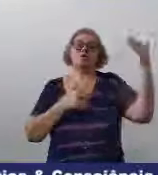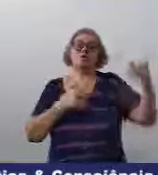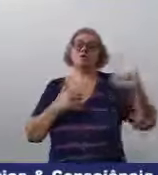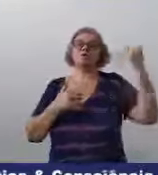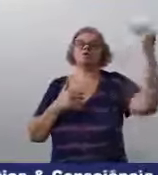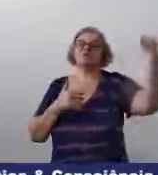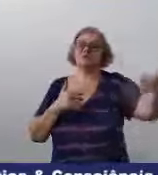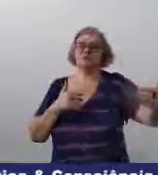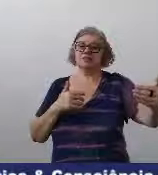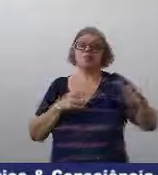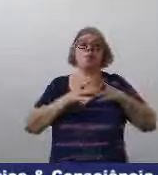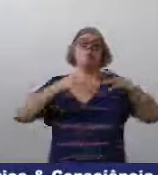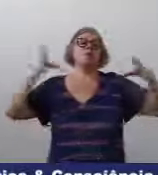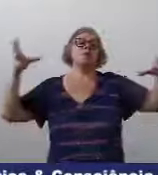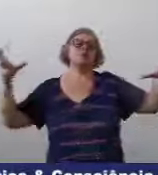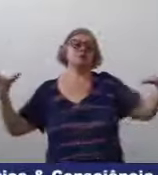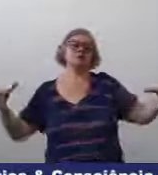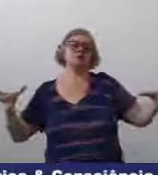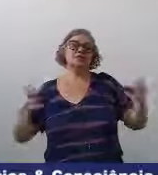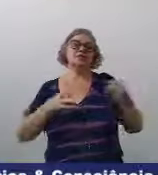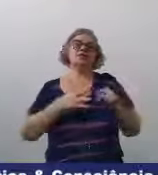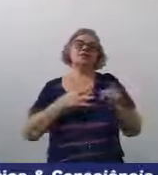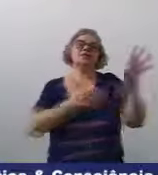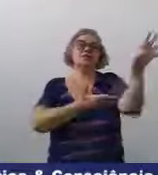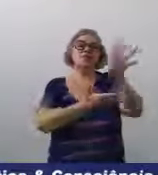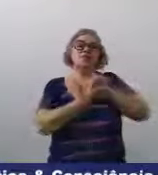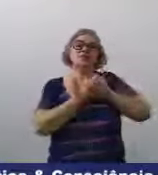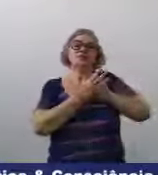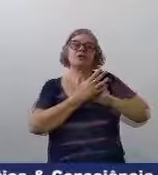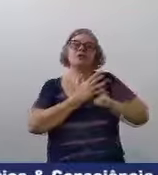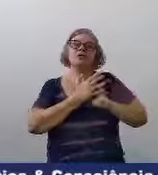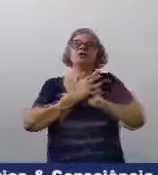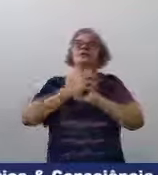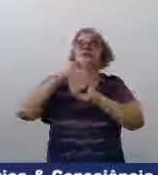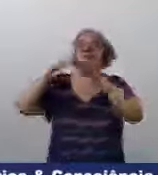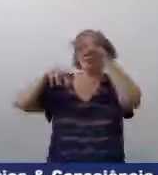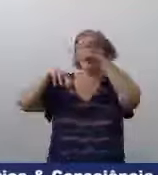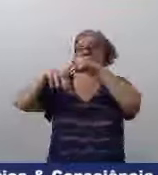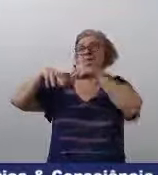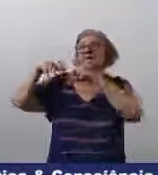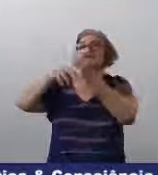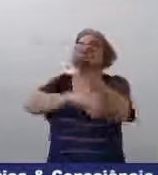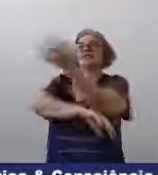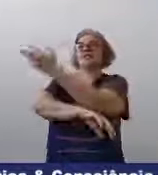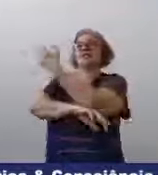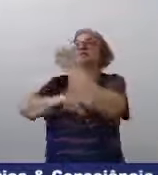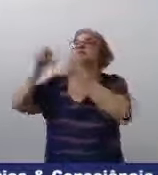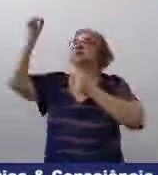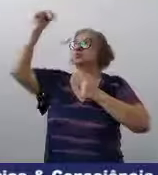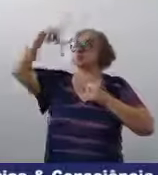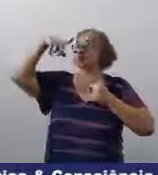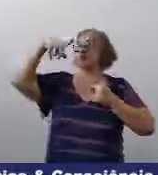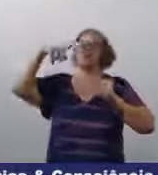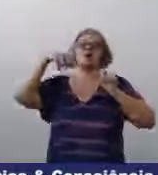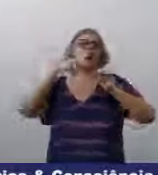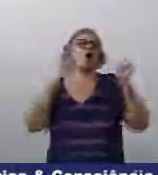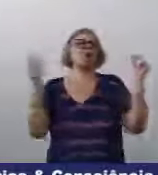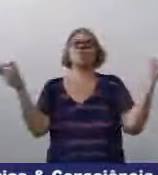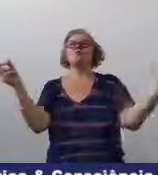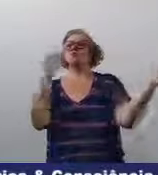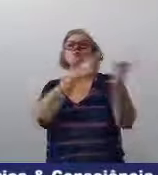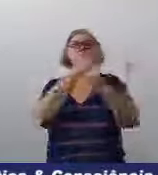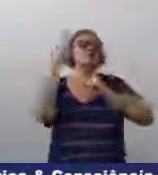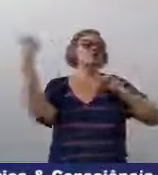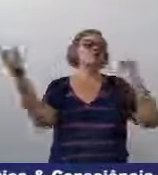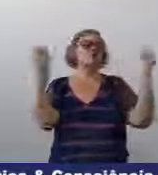paz não haverá, enquanto com grandeza não imitarmos o exemplo da mestra natureza. O sol a todos vem com